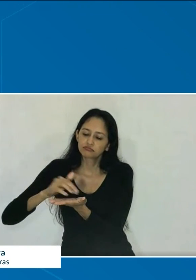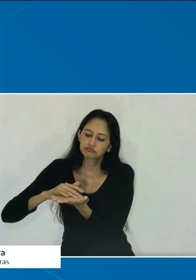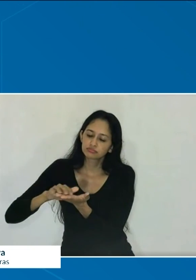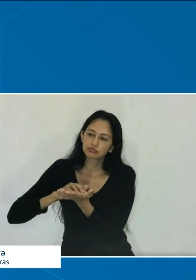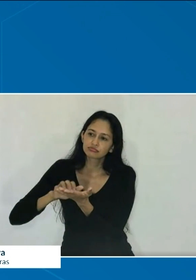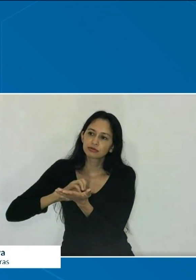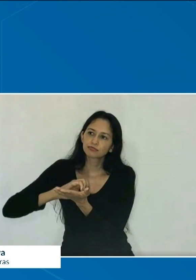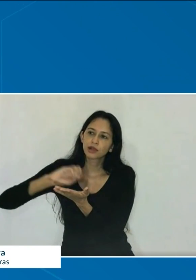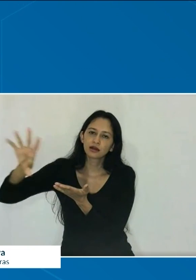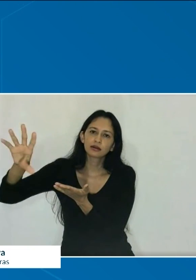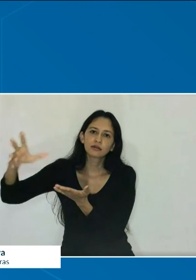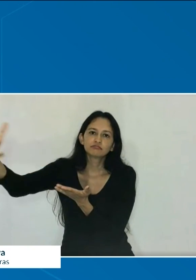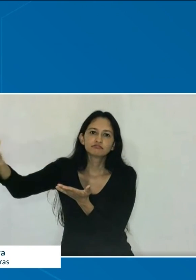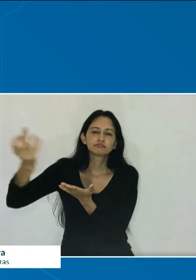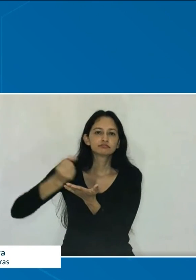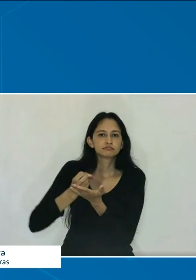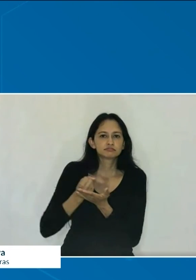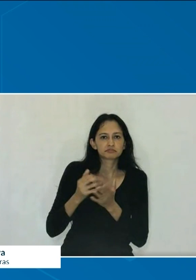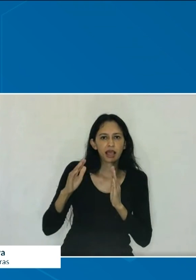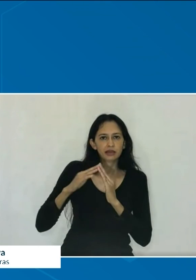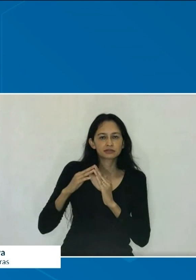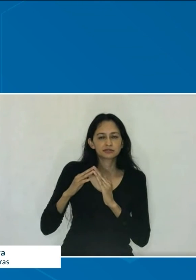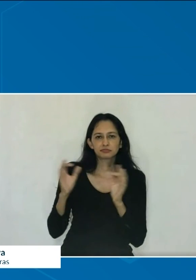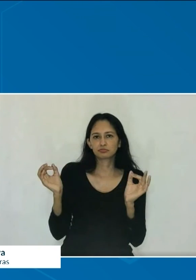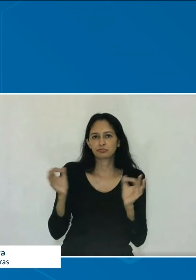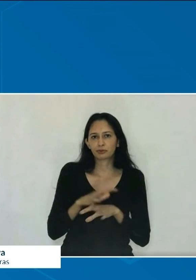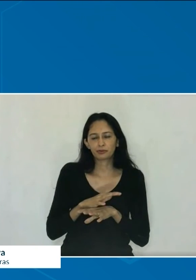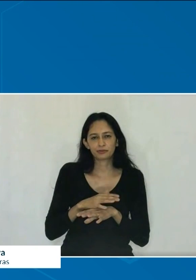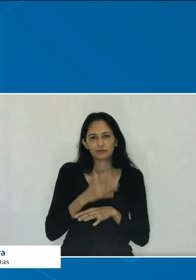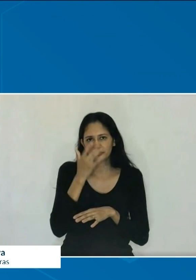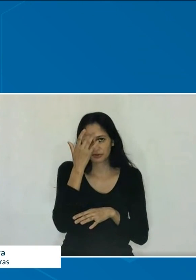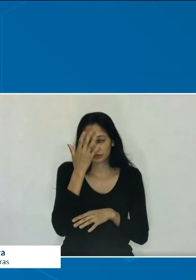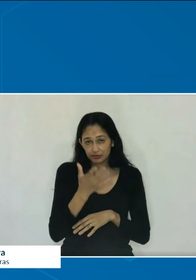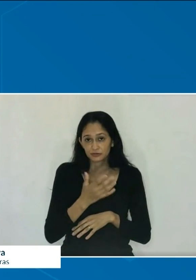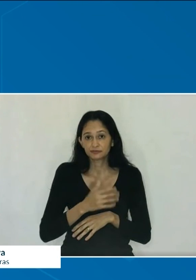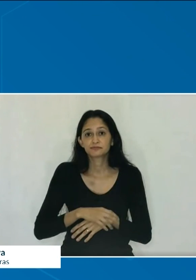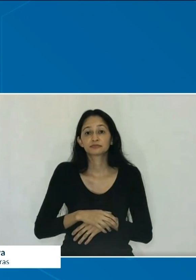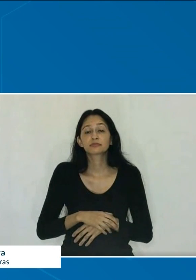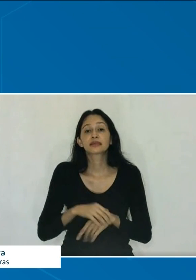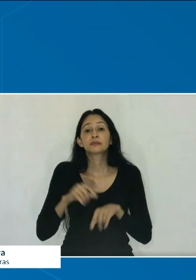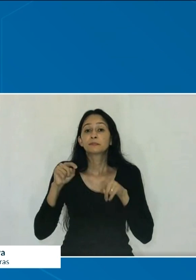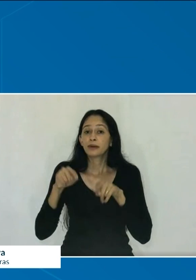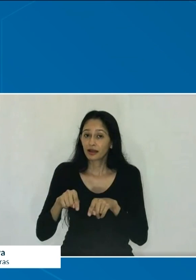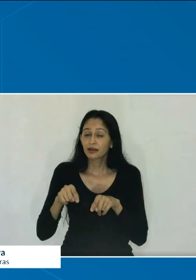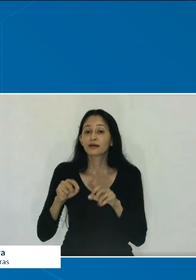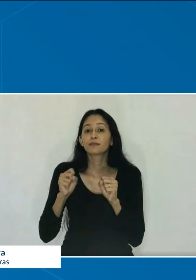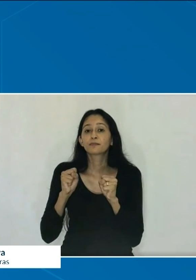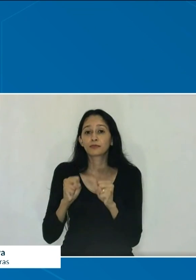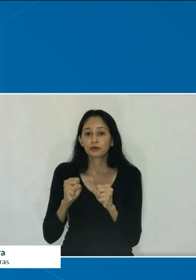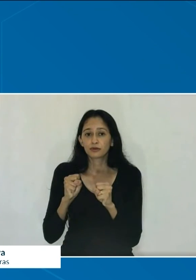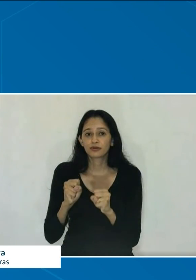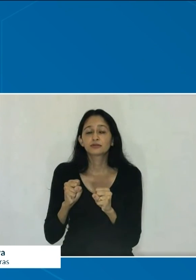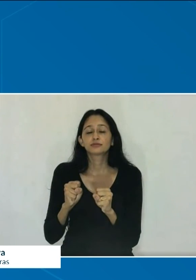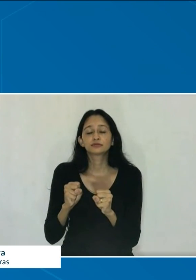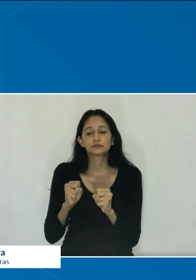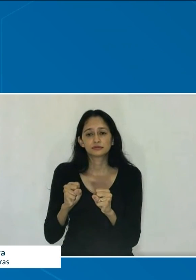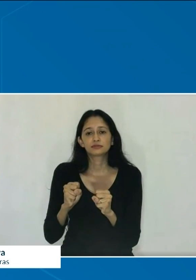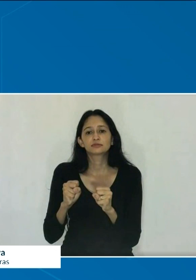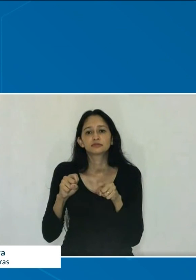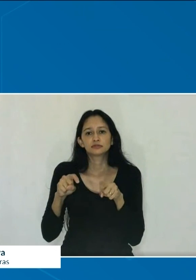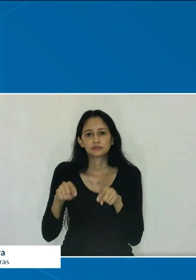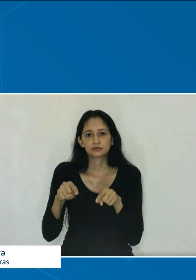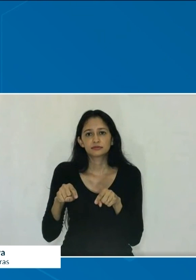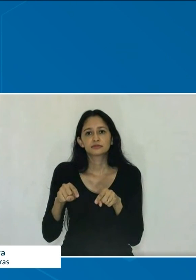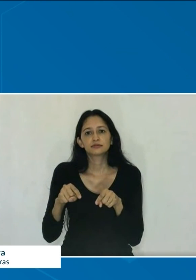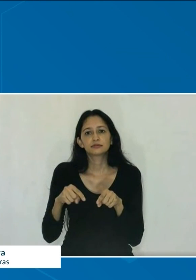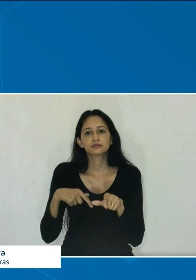vão requerir mais serviços de entrega, né? Só que isso pode terminar partindo muito as questões do